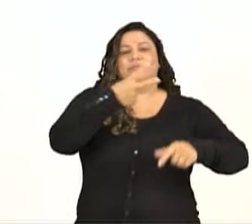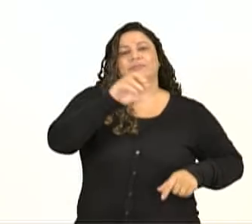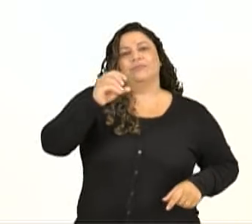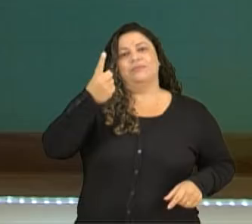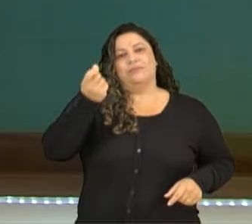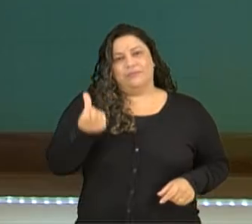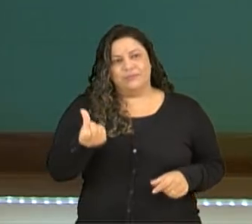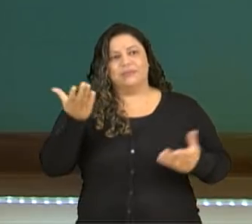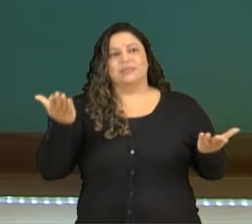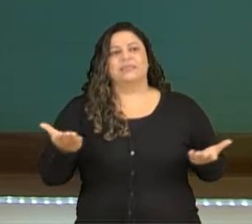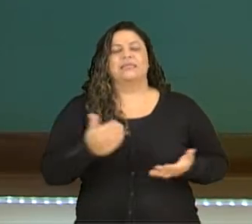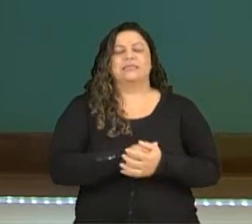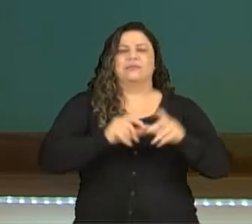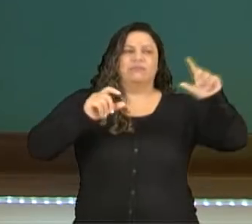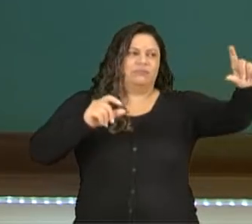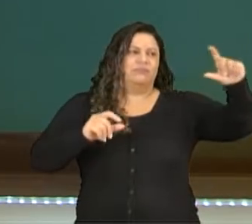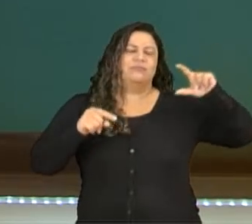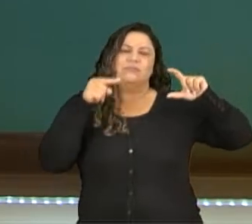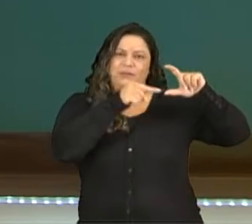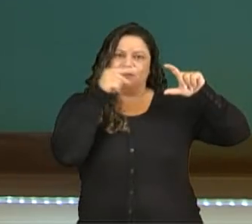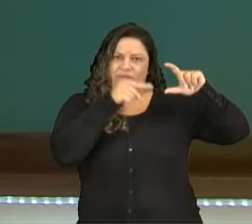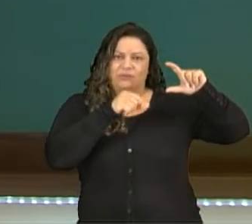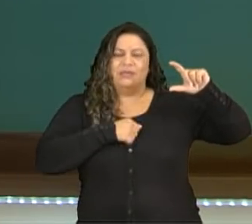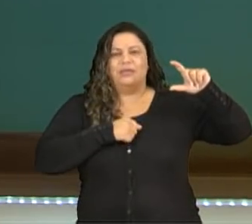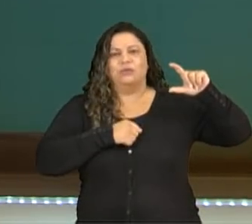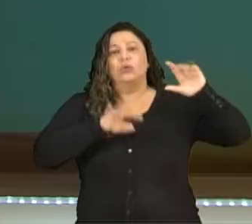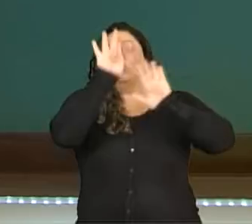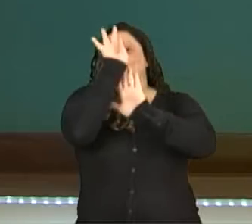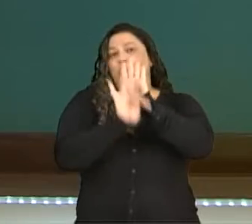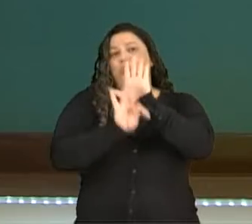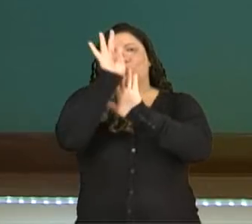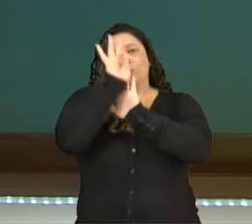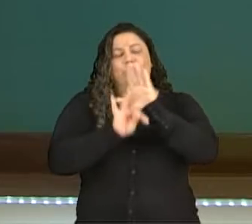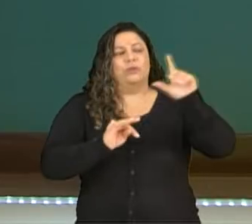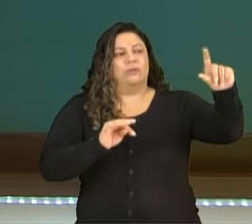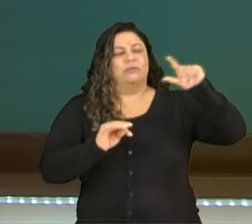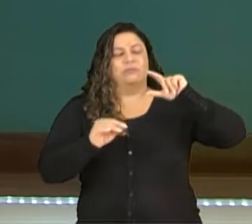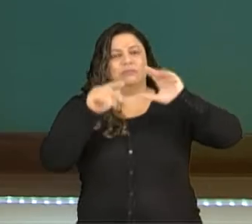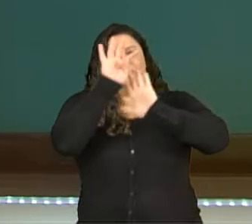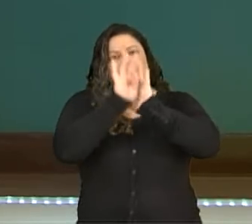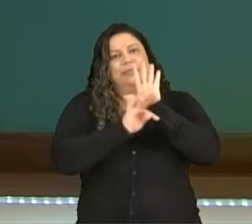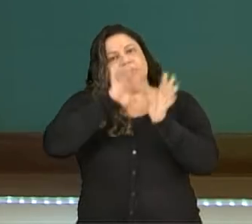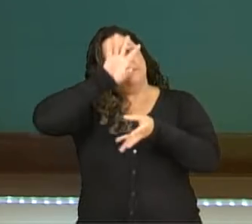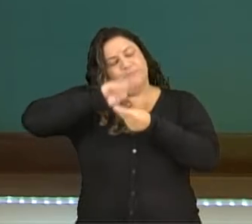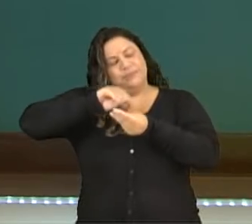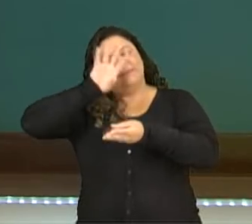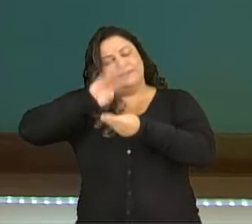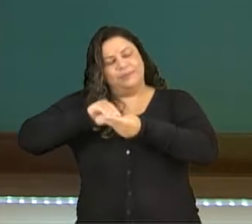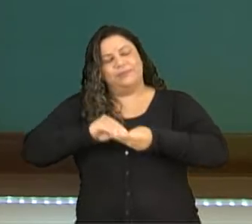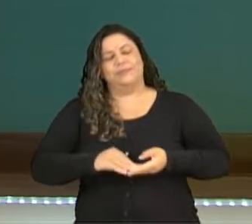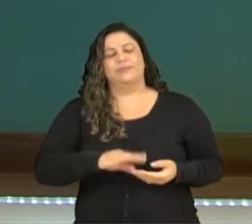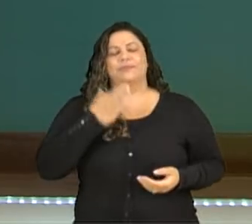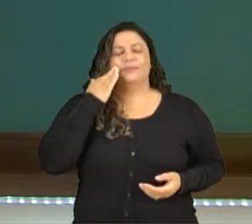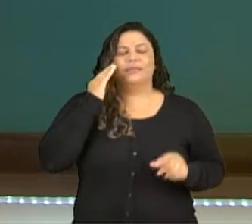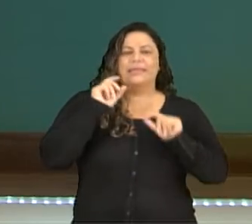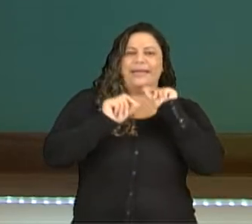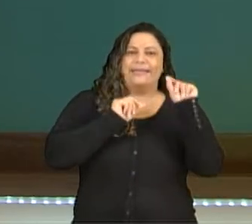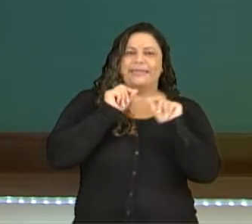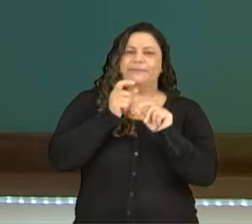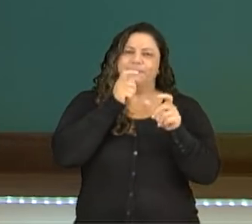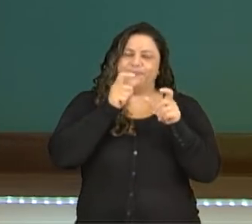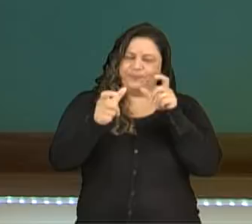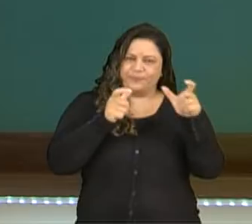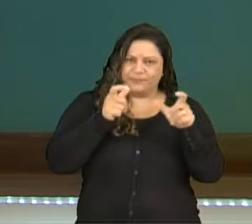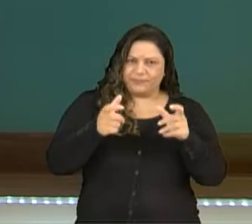foi retirado um trechinho ali do nosso texto, para vocês fazerem uma breve interpretação. Com suas